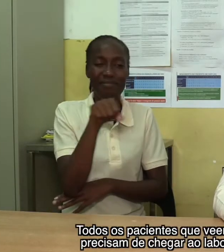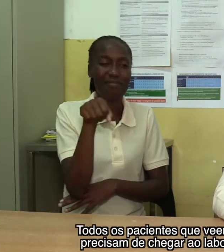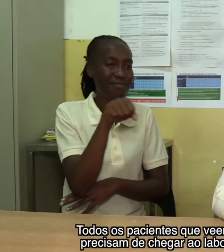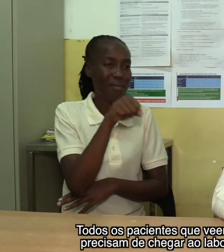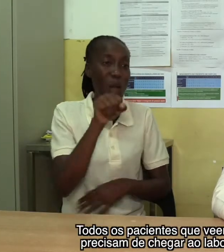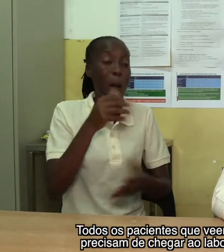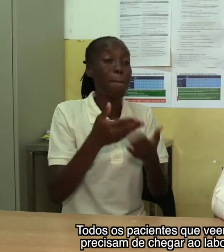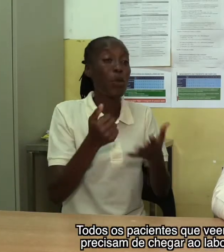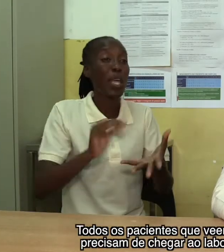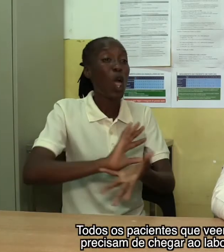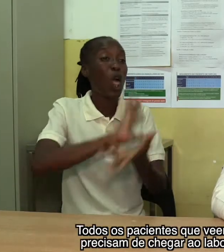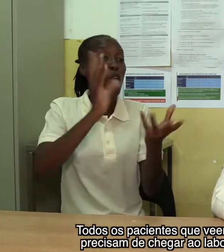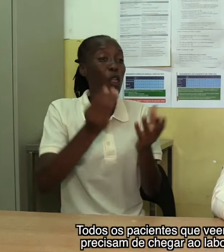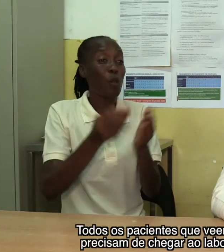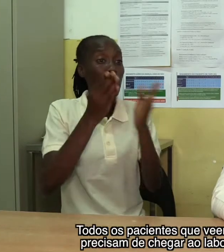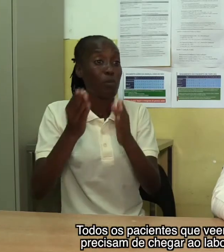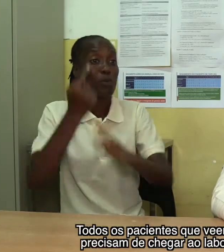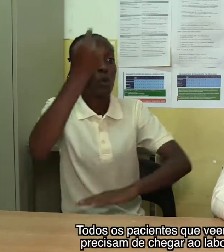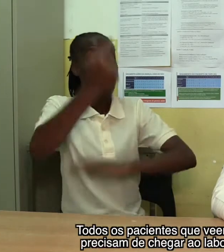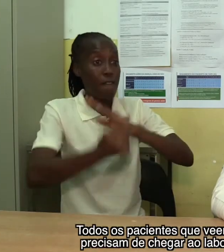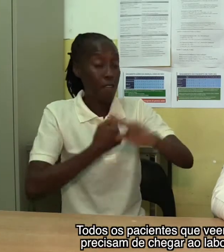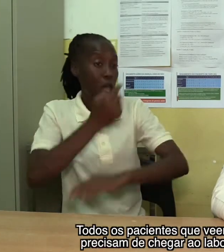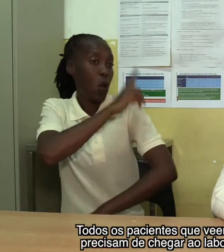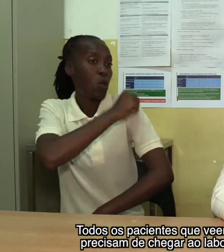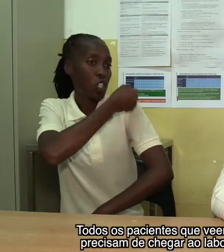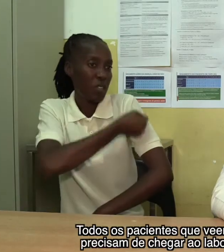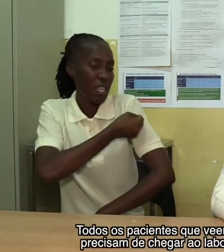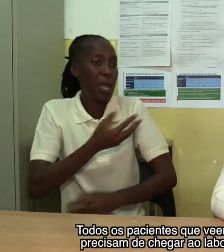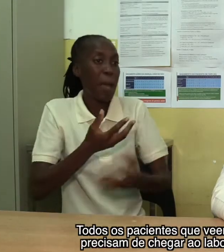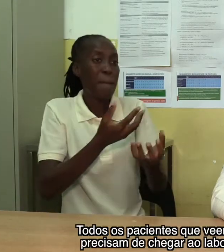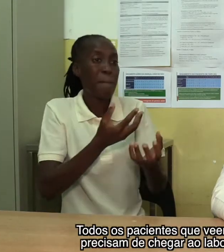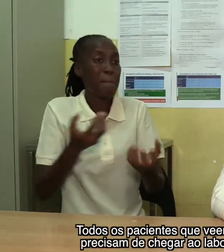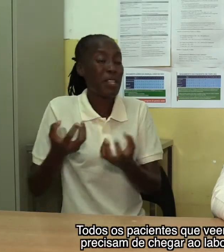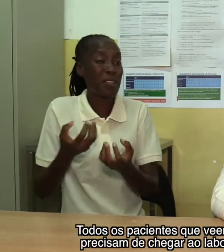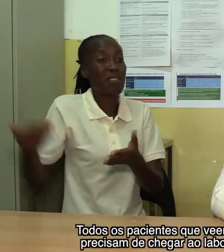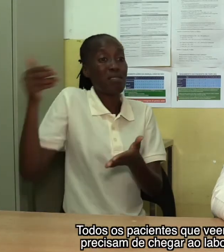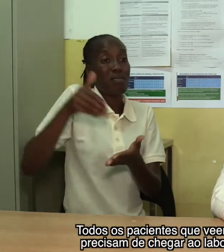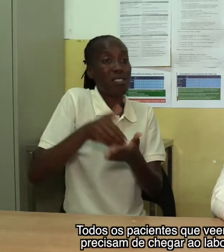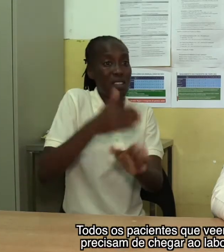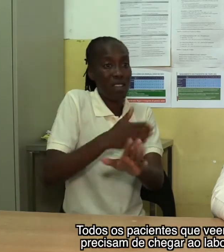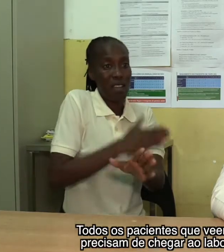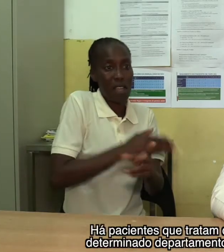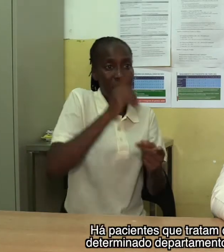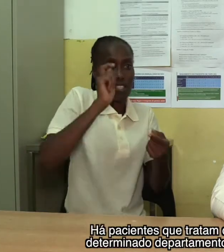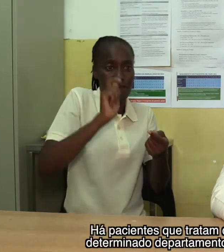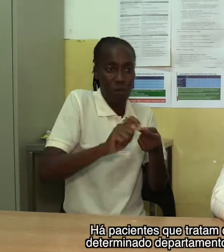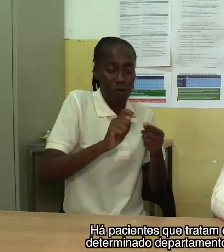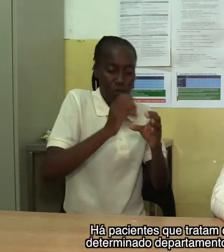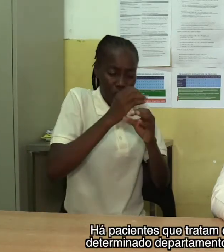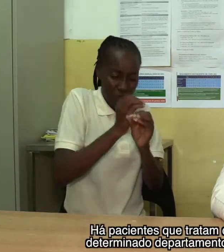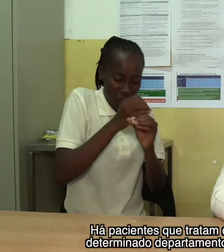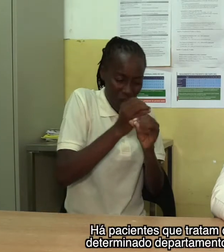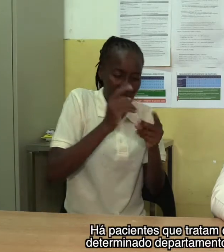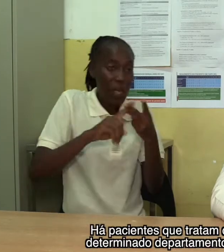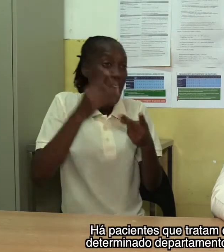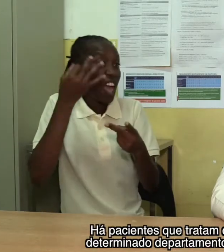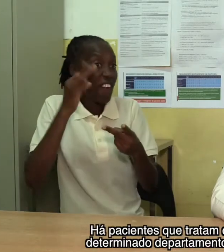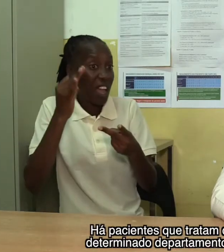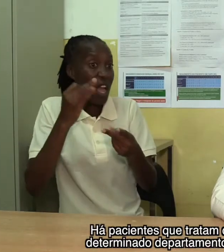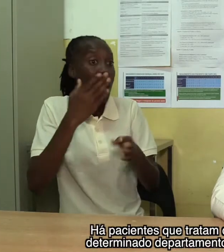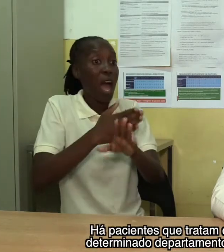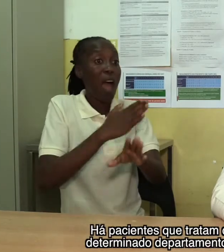Todos os pacientes que vêm à unidade sanitária precisam de chegar ao laboratório e à farmácia. É diferente, há pacientes que vêm